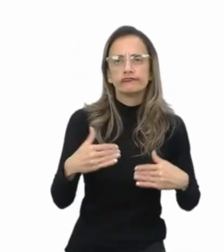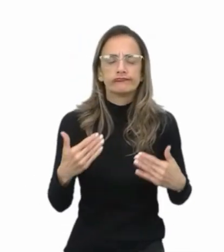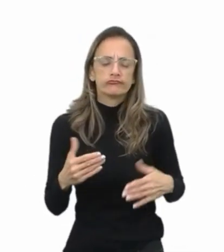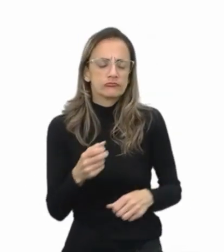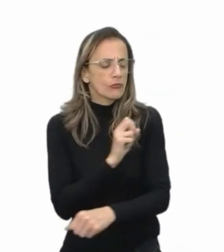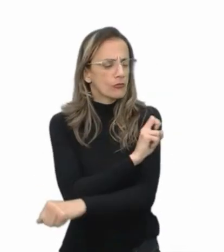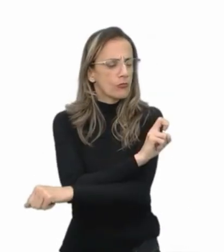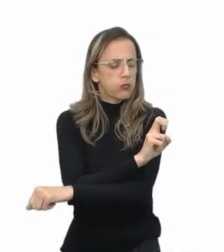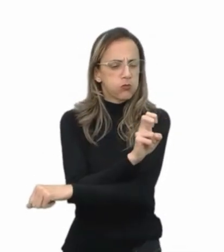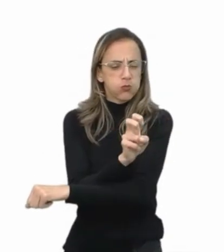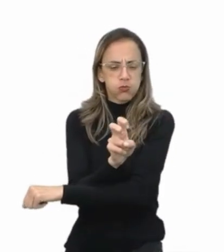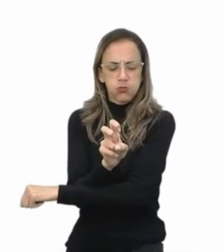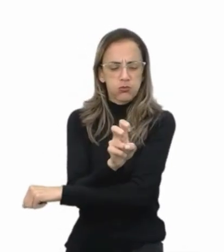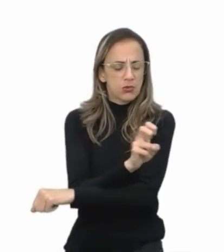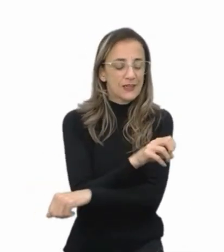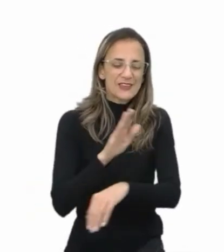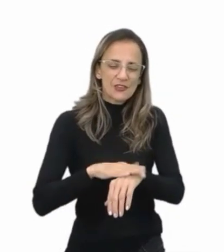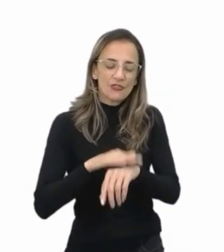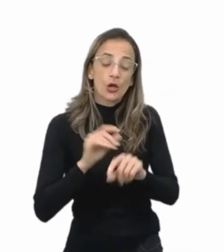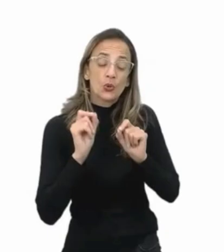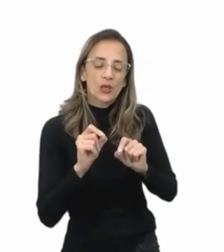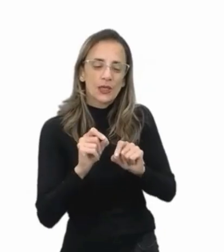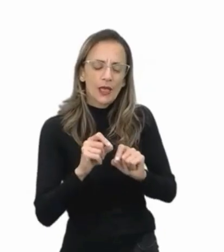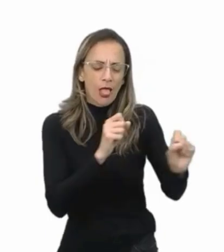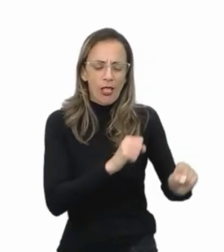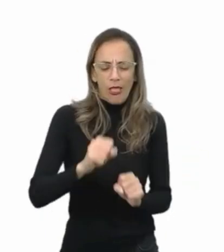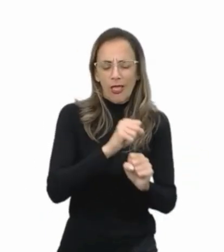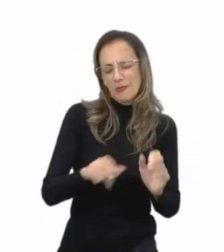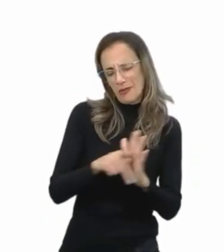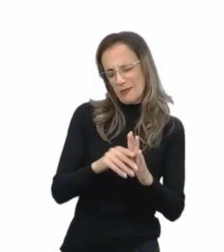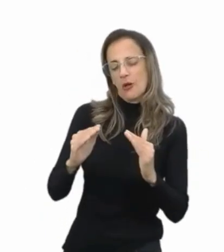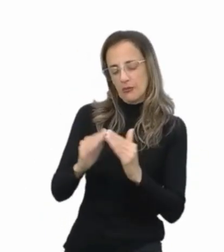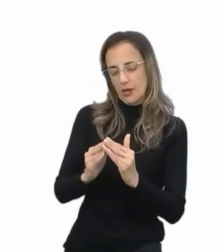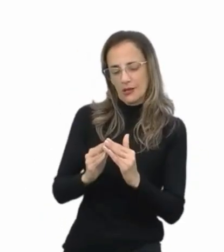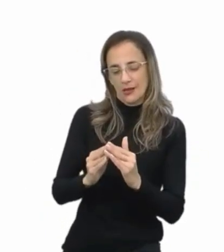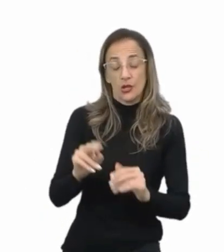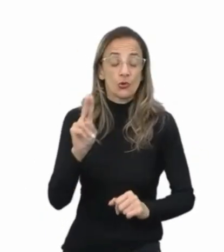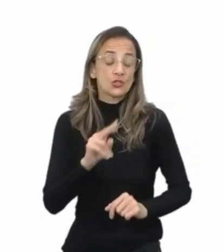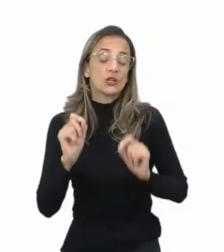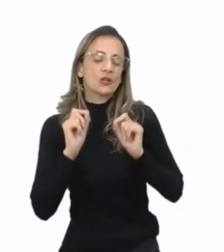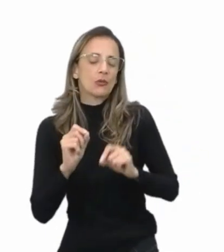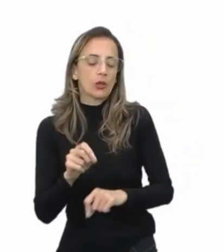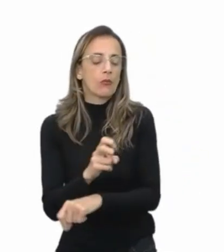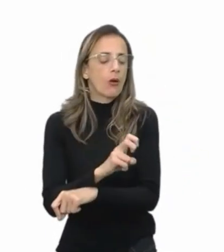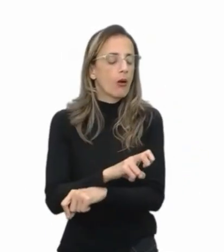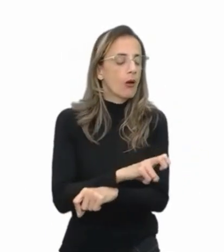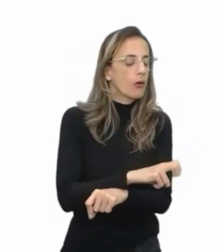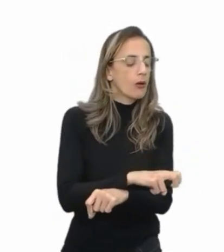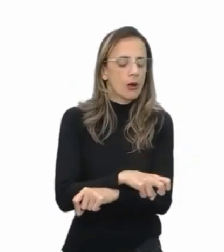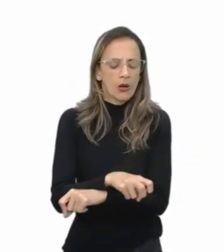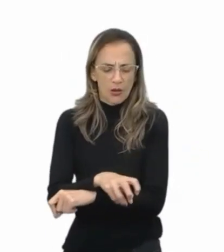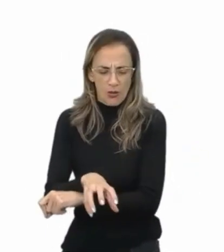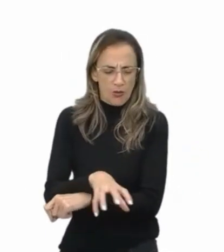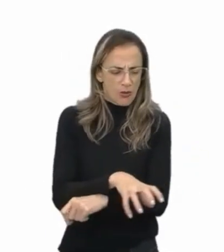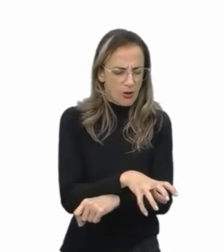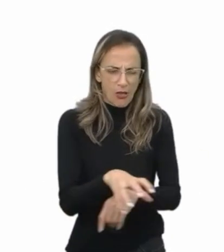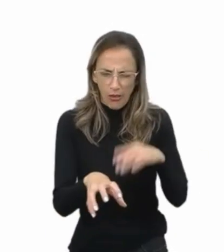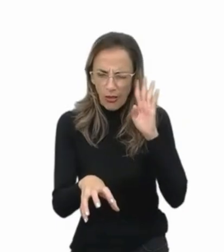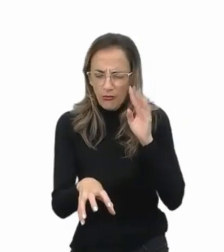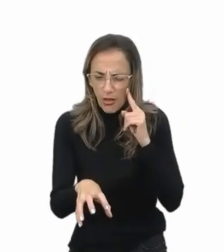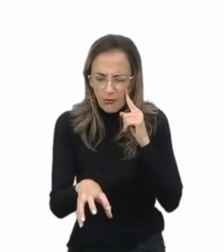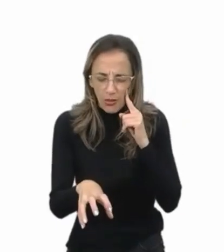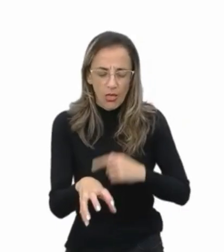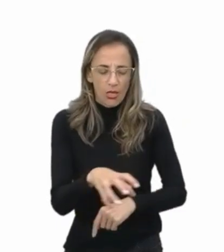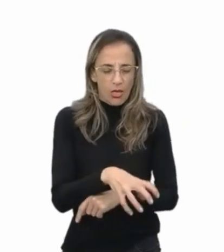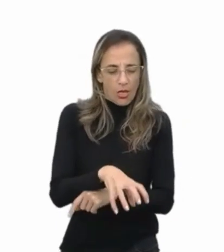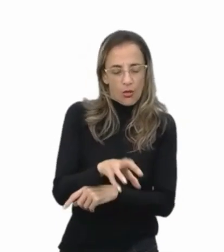robô que faz a limpeza da sua casa, por exemplo. Esse robô, ele, então, utiliza-se de sensores para fazer ali o monitoramento do ambiente. Ele vai fazer o mapeamento da